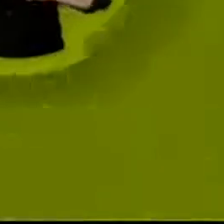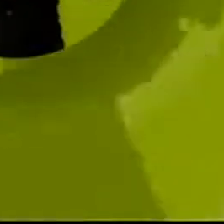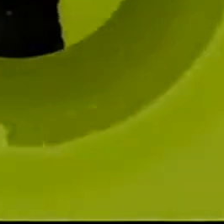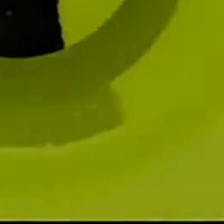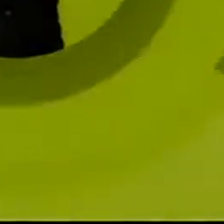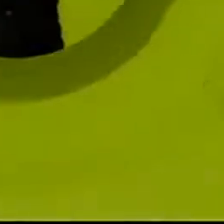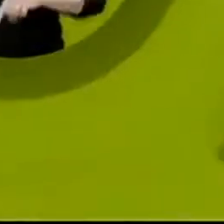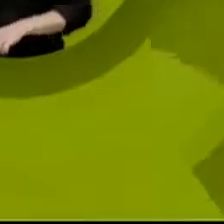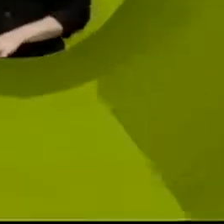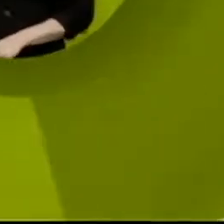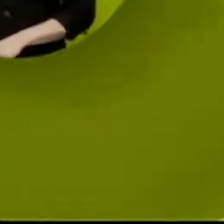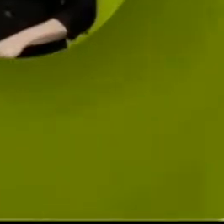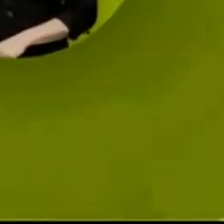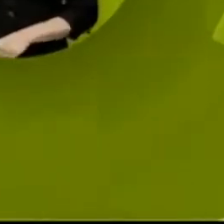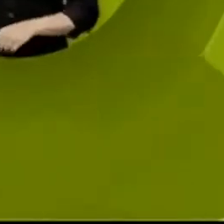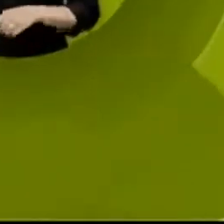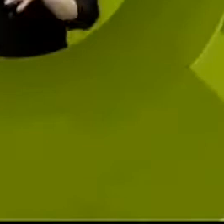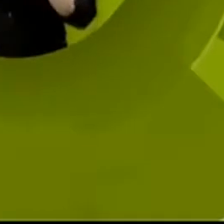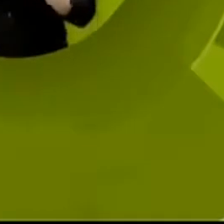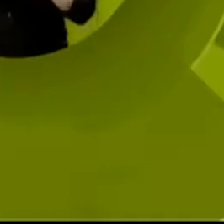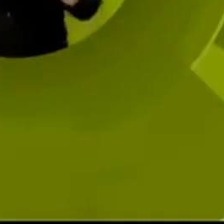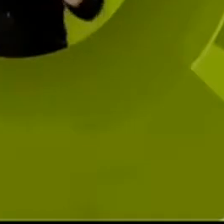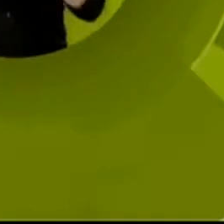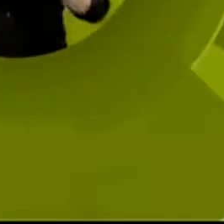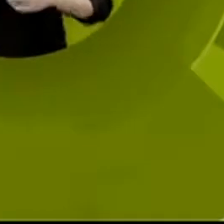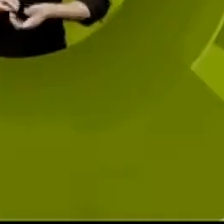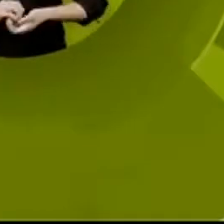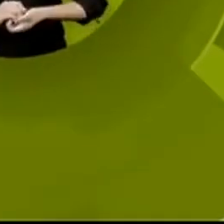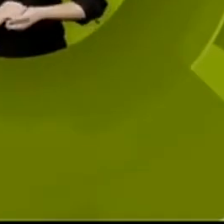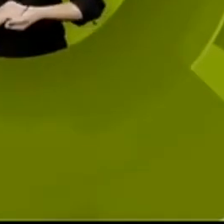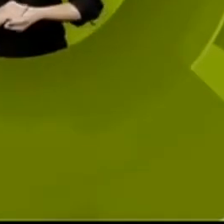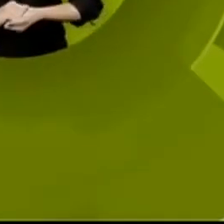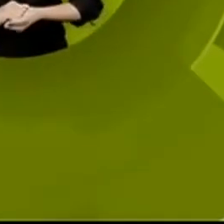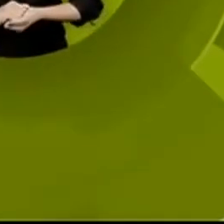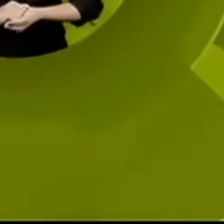o programa a seguir é livre para todos os públicos